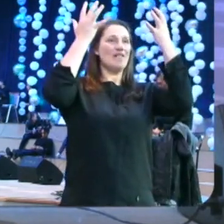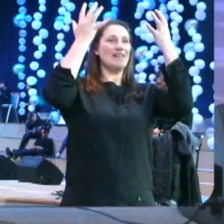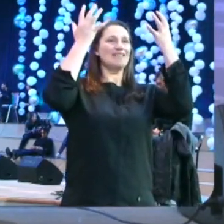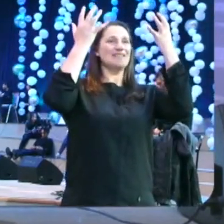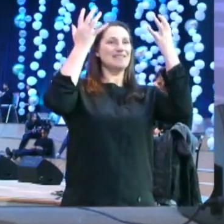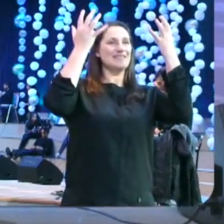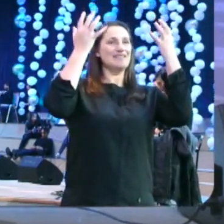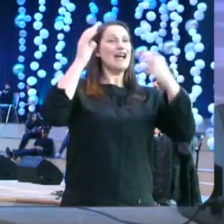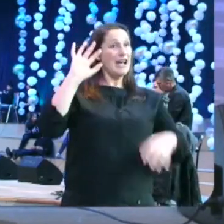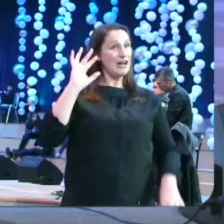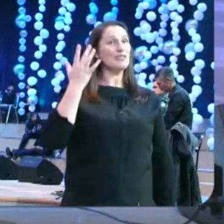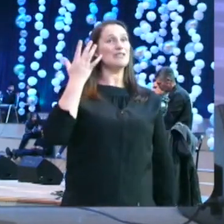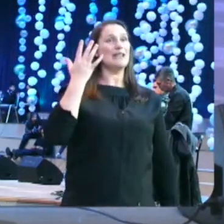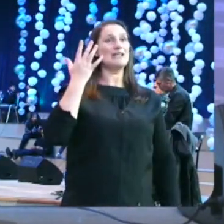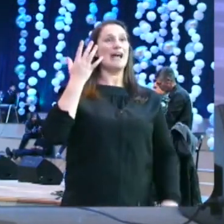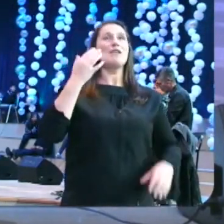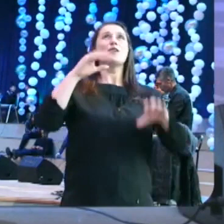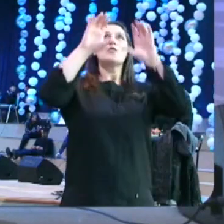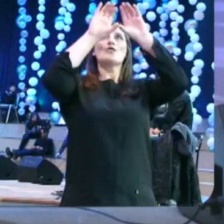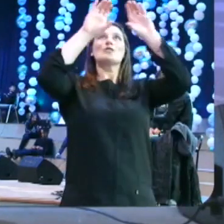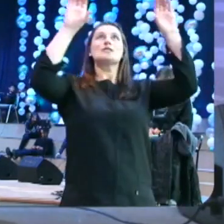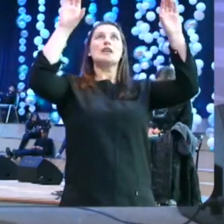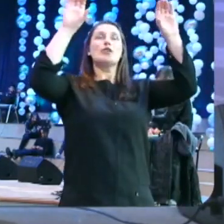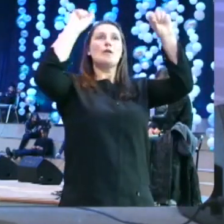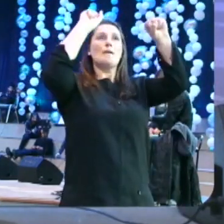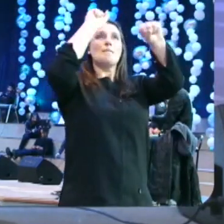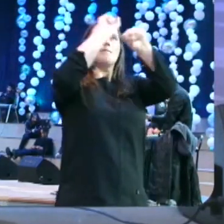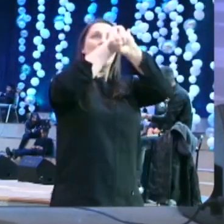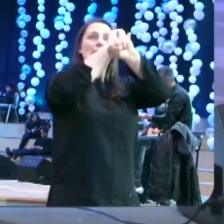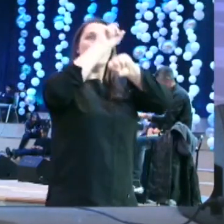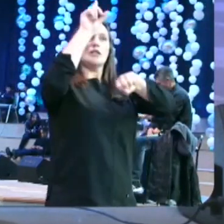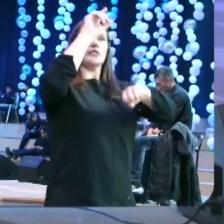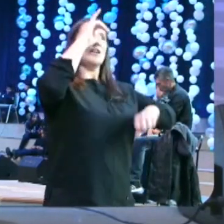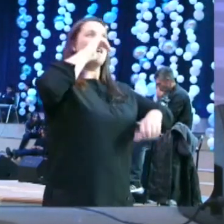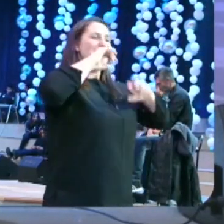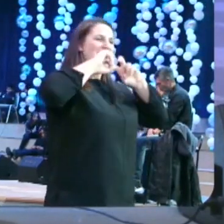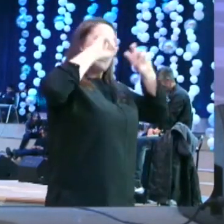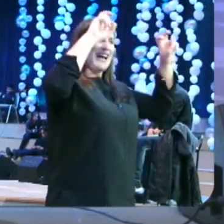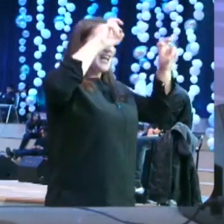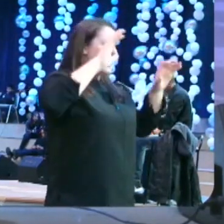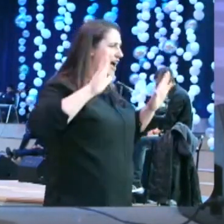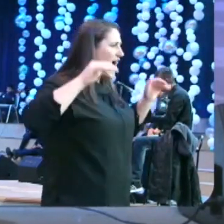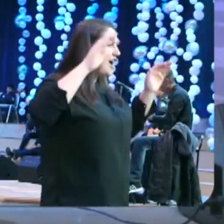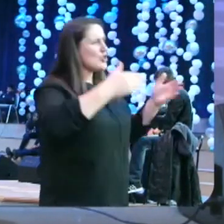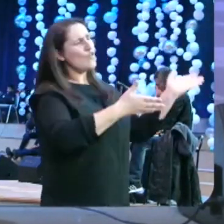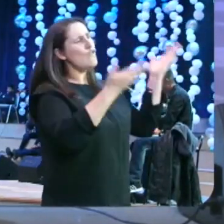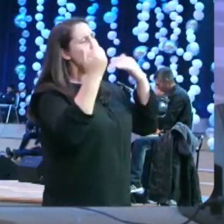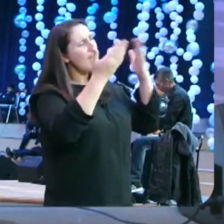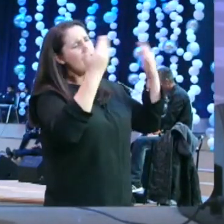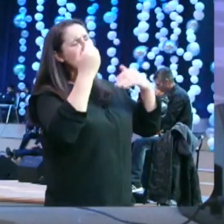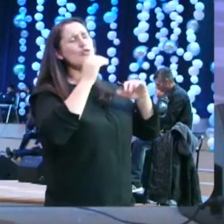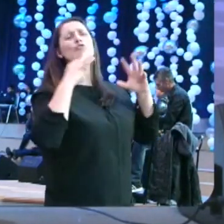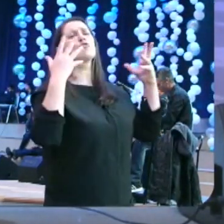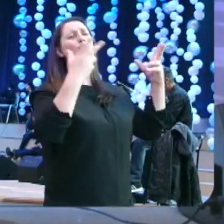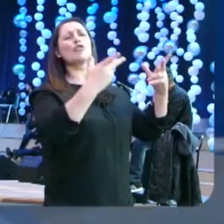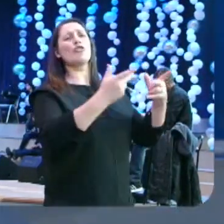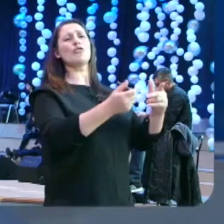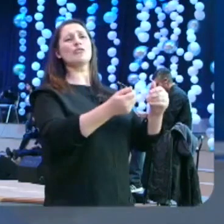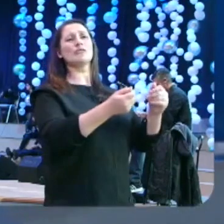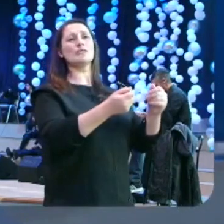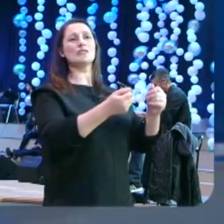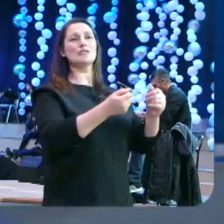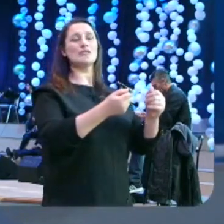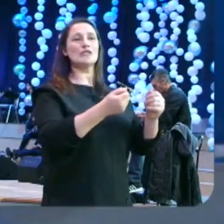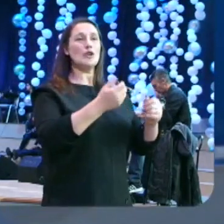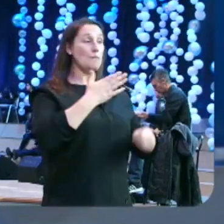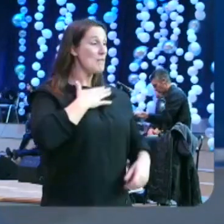que eu tenho é que o céu para, que Deus dá um grito lá e diz assim: anjos, venham todos,